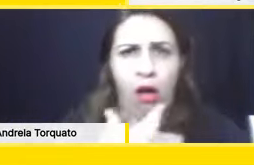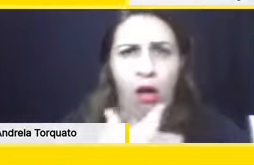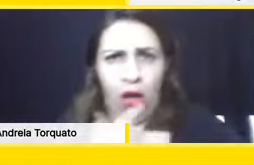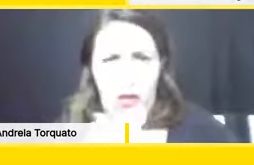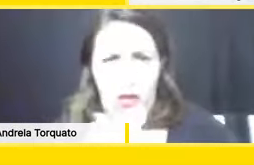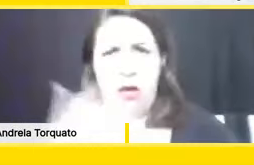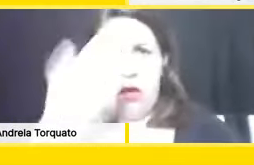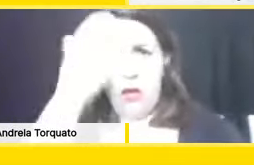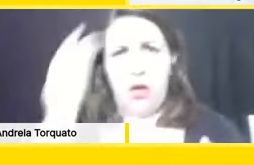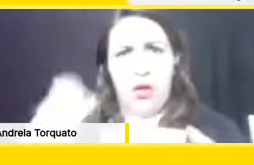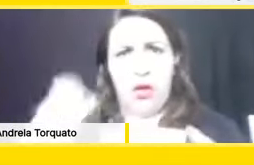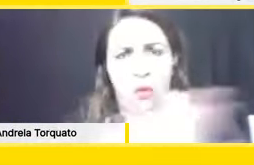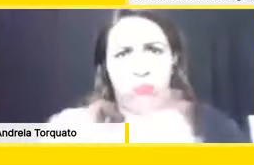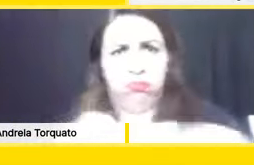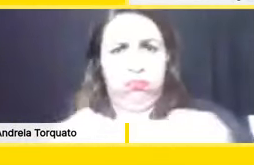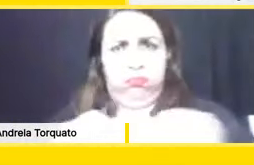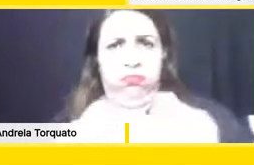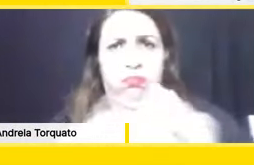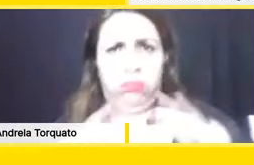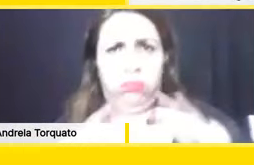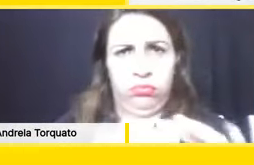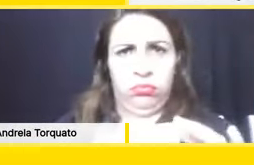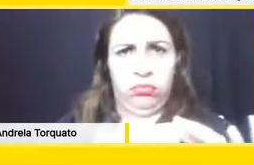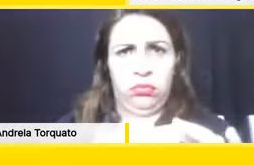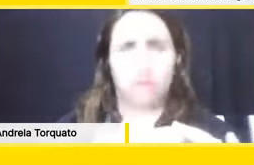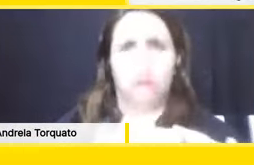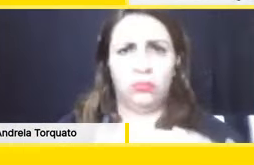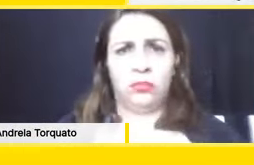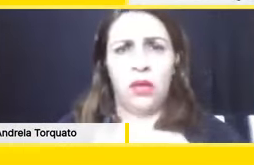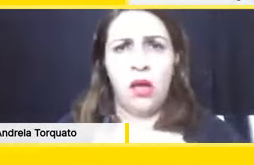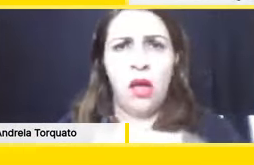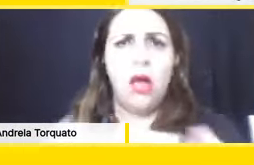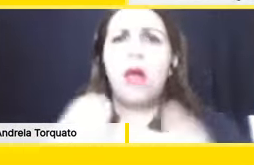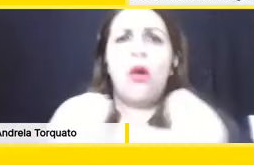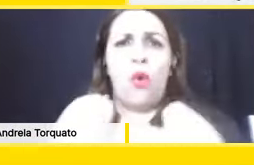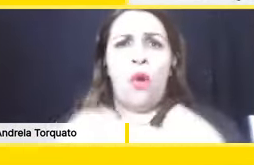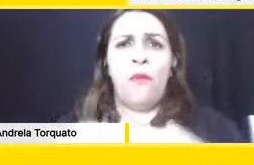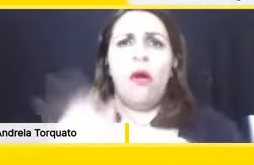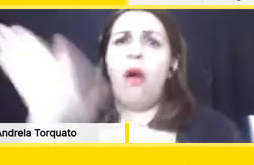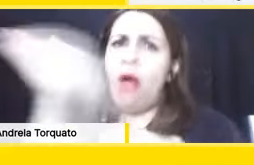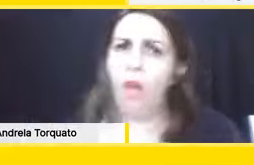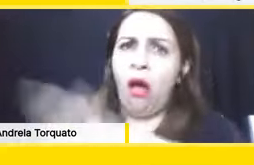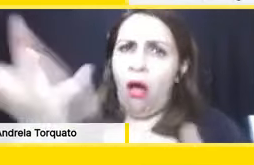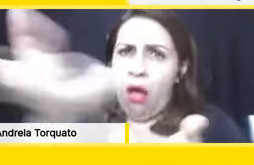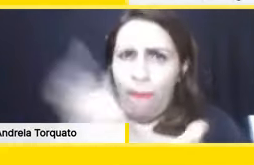epilepsia, certo? Para a pessoa com epilepsia, a dispensação do canabidiol.